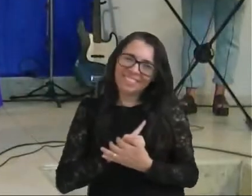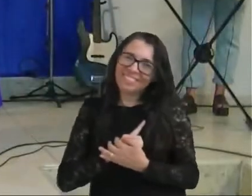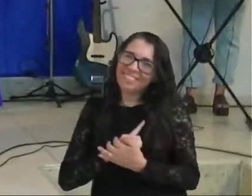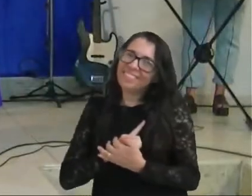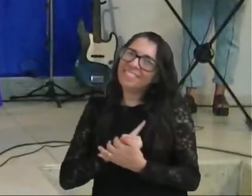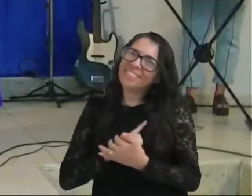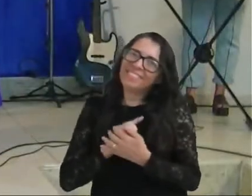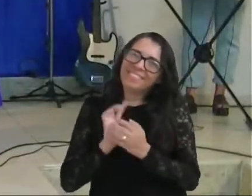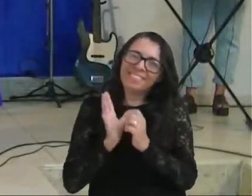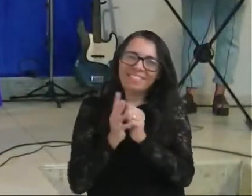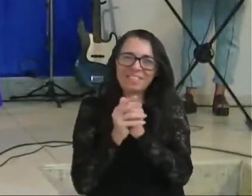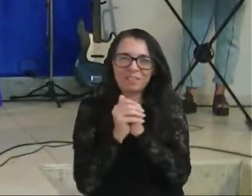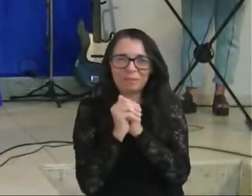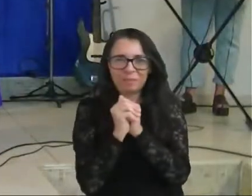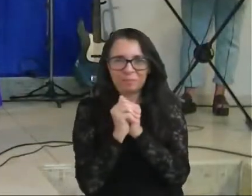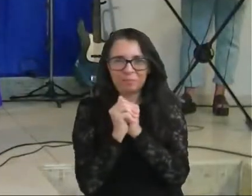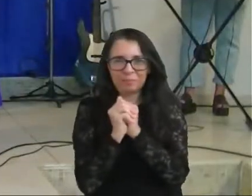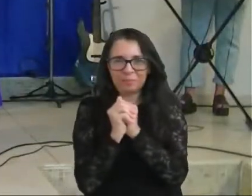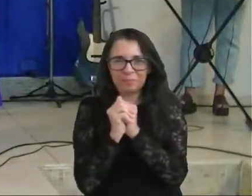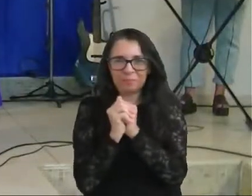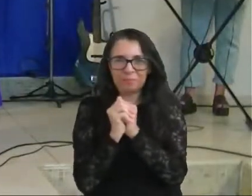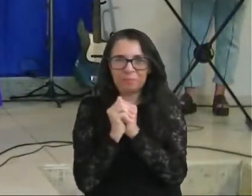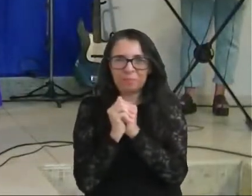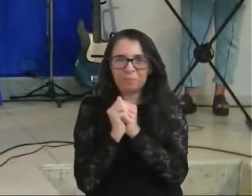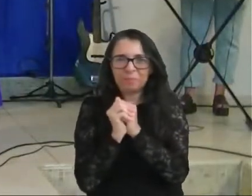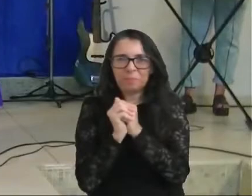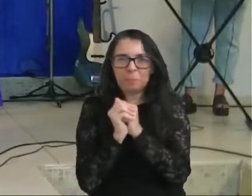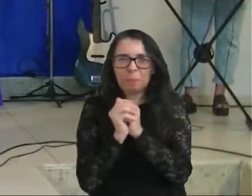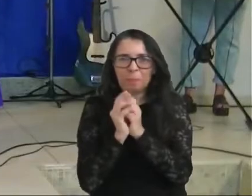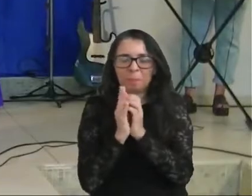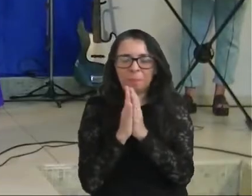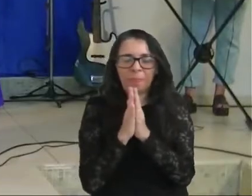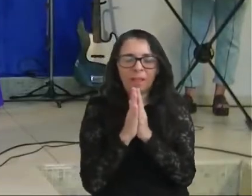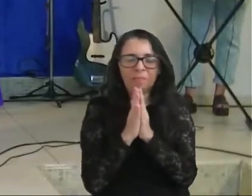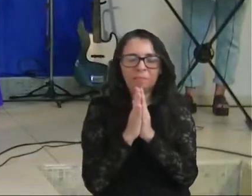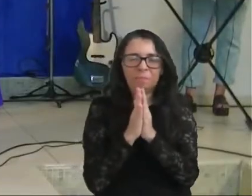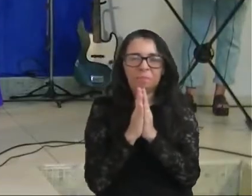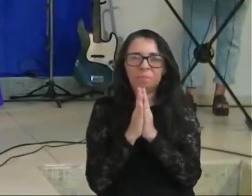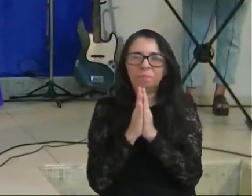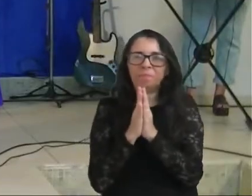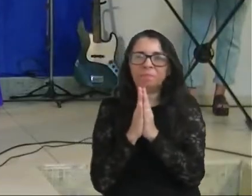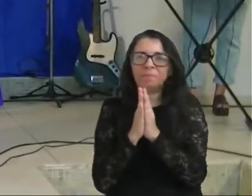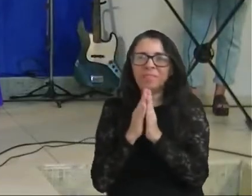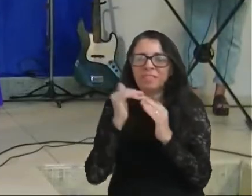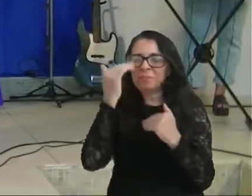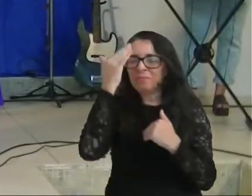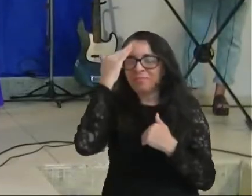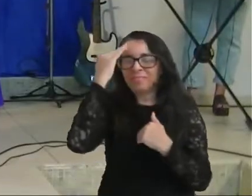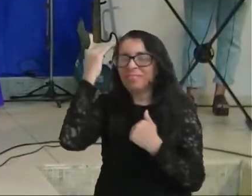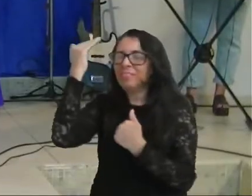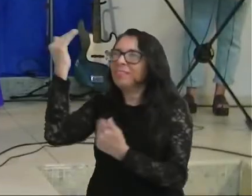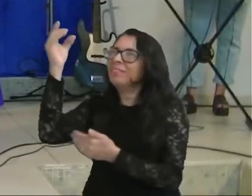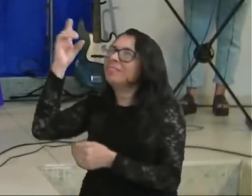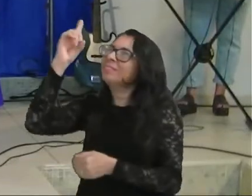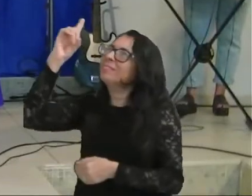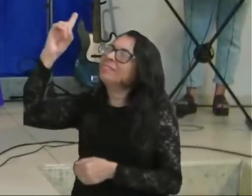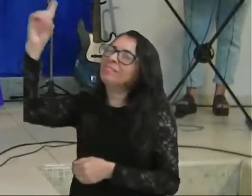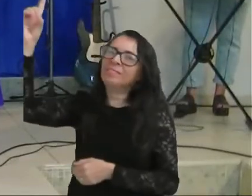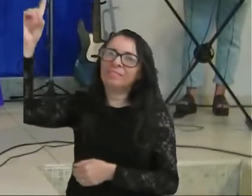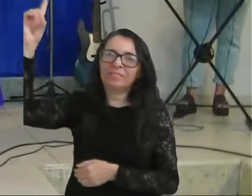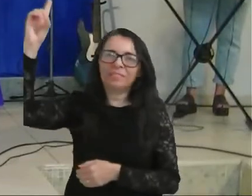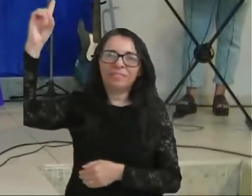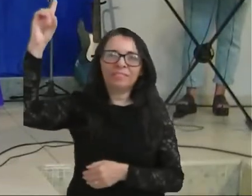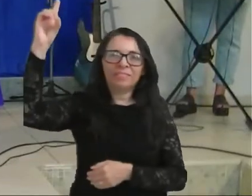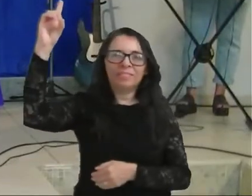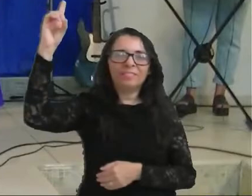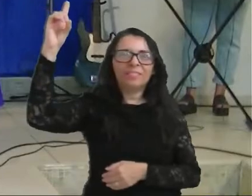agradeço. Amém. Eu te agradeço, Jesus, por ter enviado essa carta do noivo para a noiva.